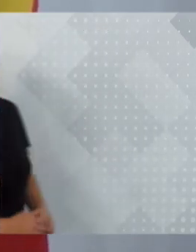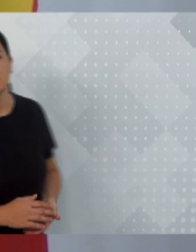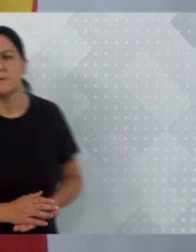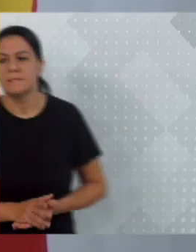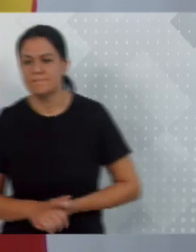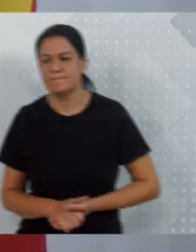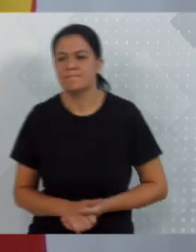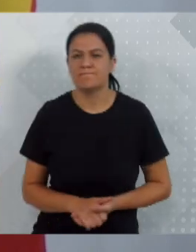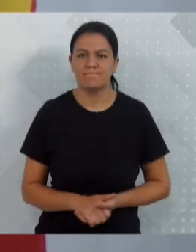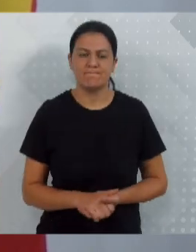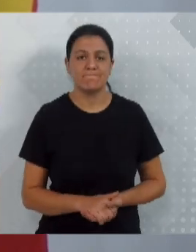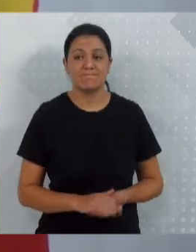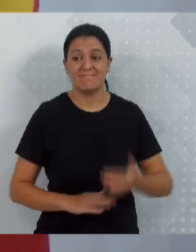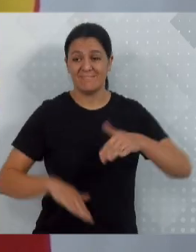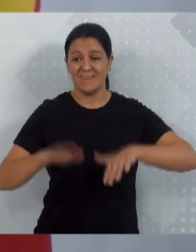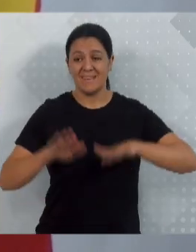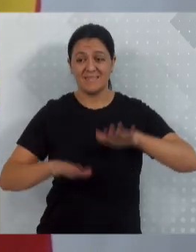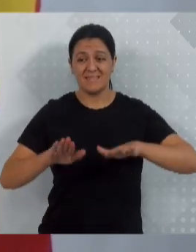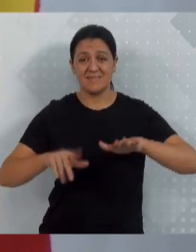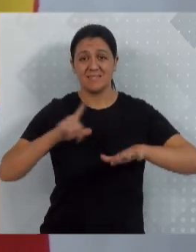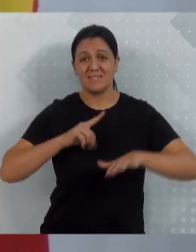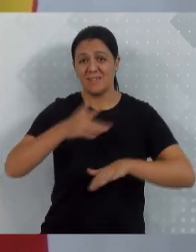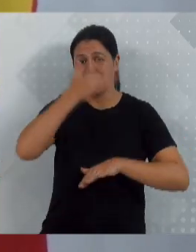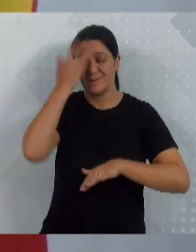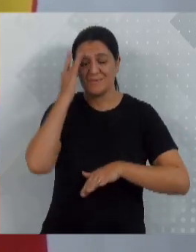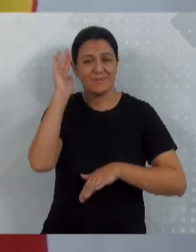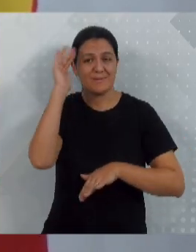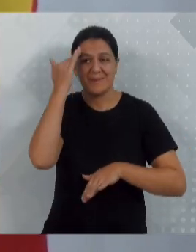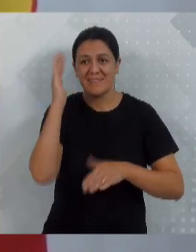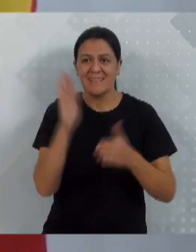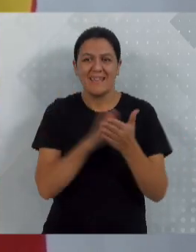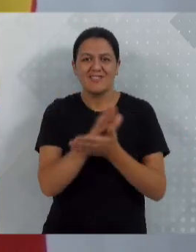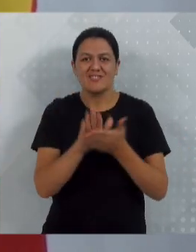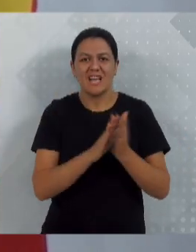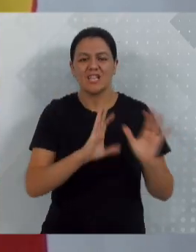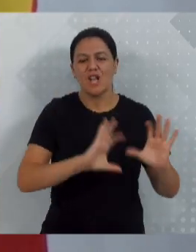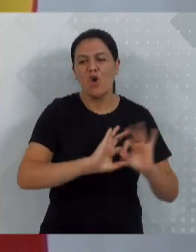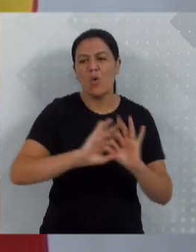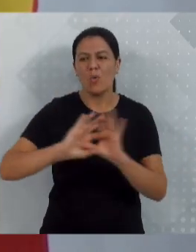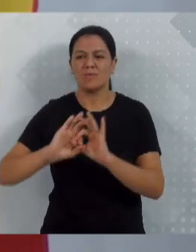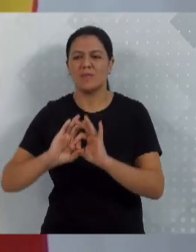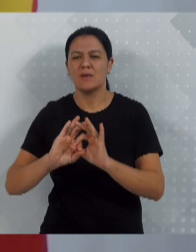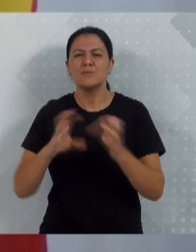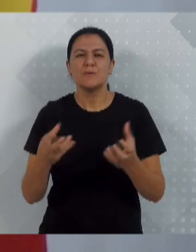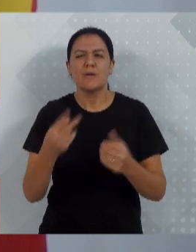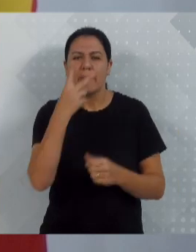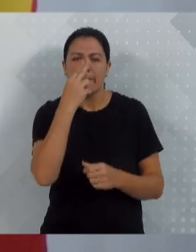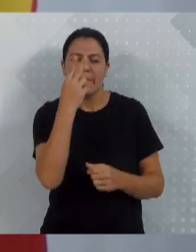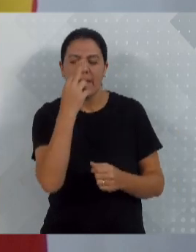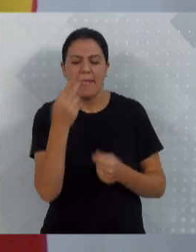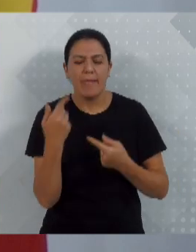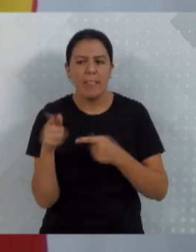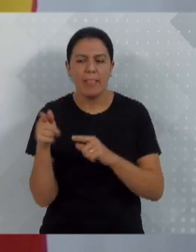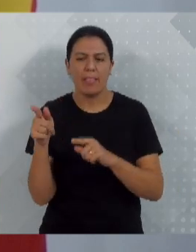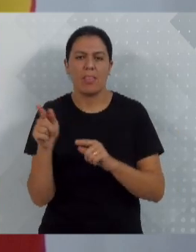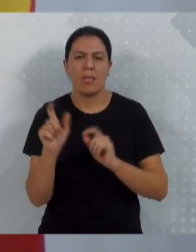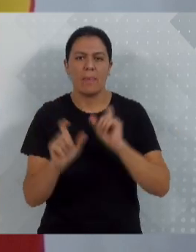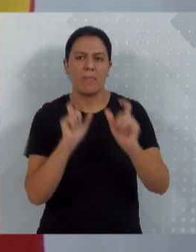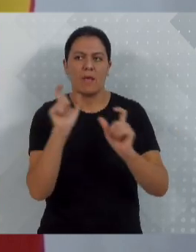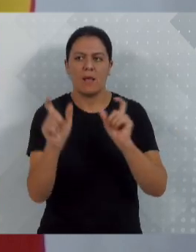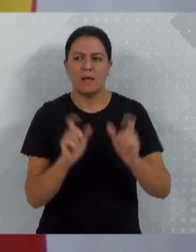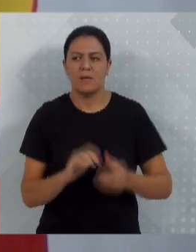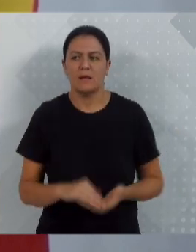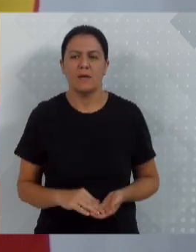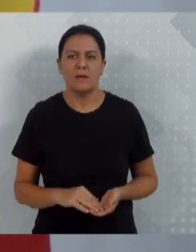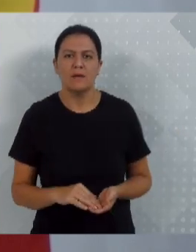o contexto das coisas e que querem distorcer e fazer narrativas de forma caluniosas. Isso não pode prosperar. Então, eu sigo aqui, né,